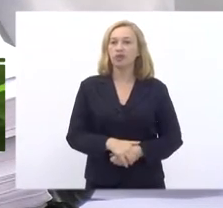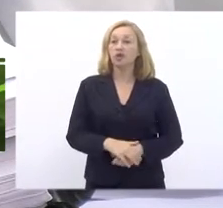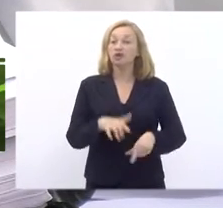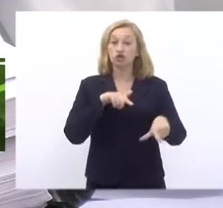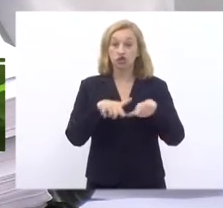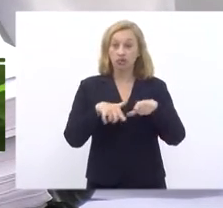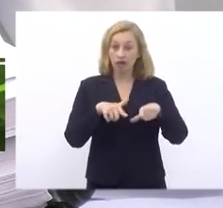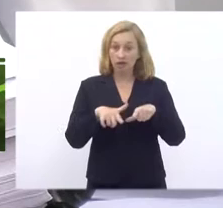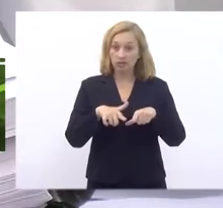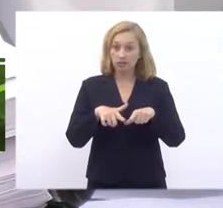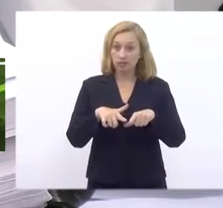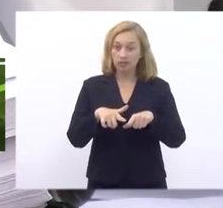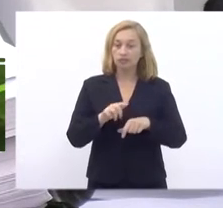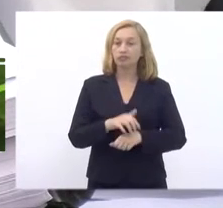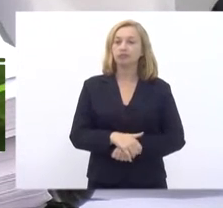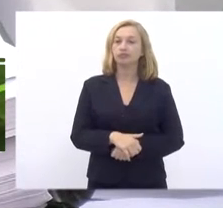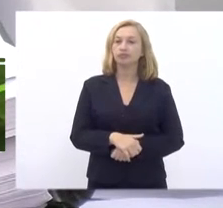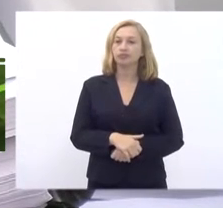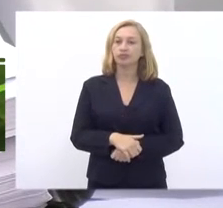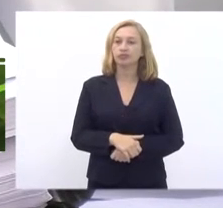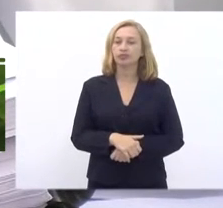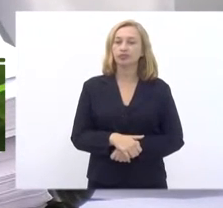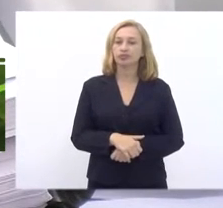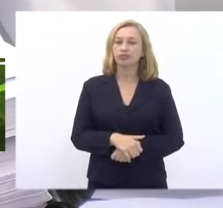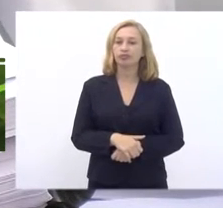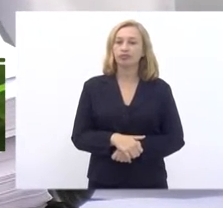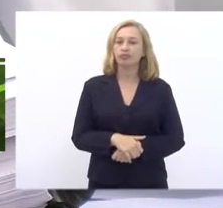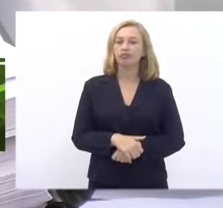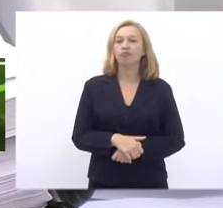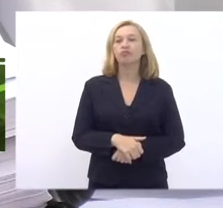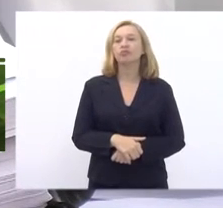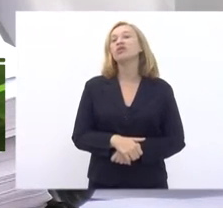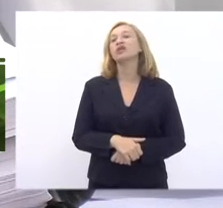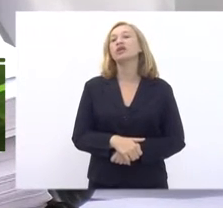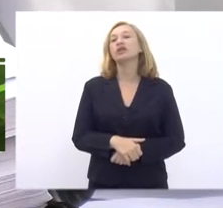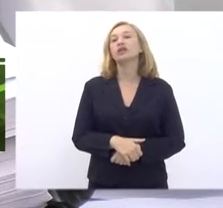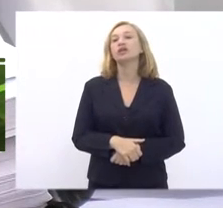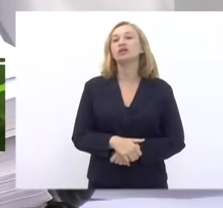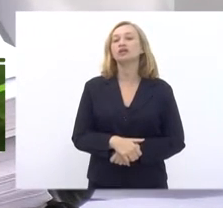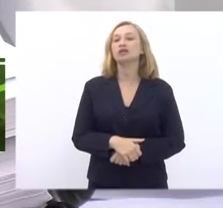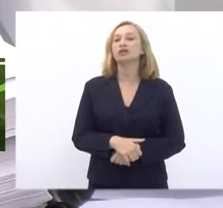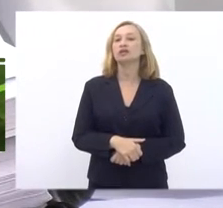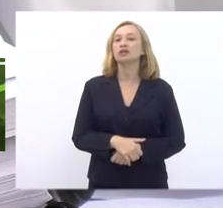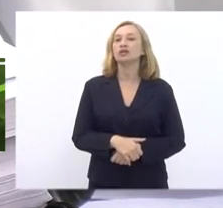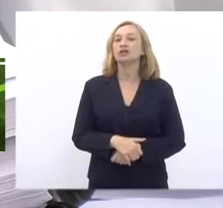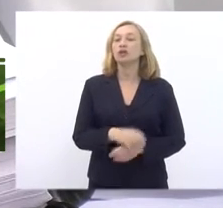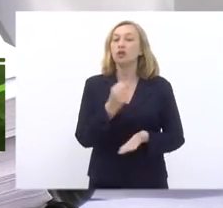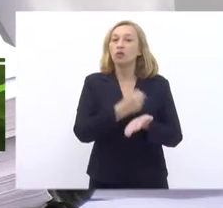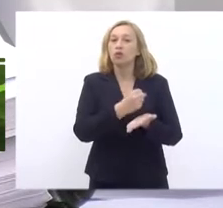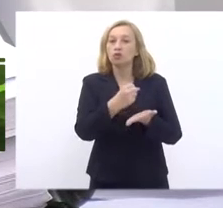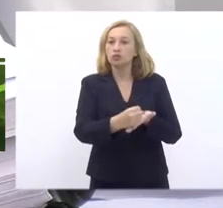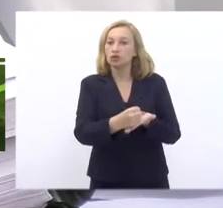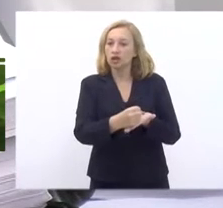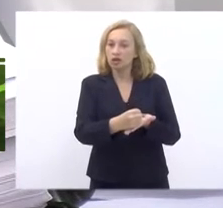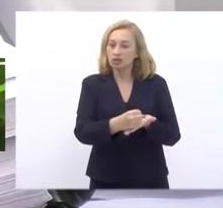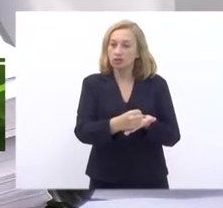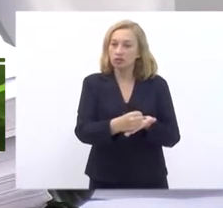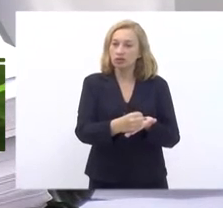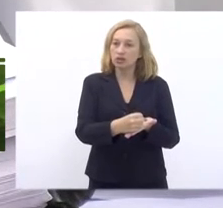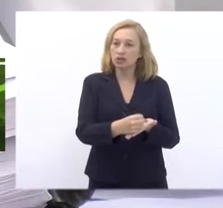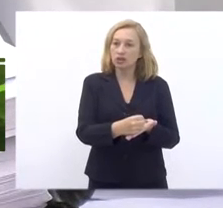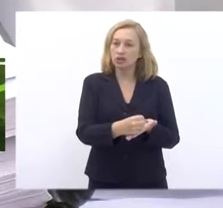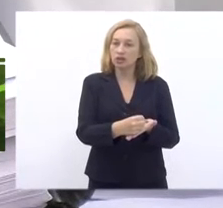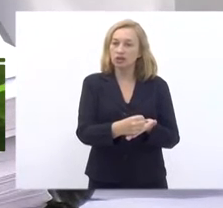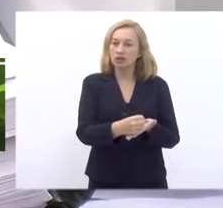serão... Os serviços objeto de concessão de que trata o contrato, ora ditado, deverão